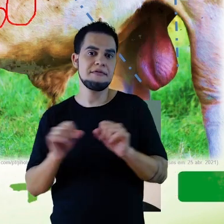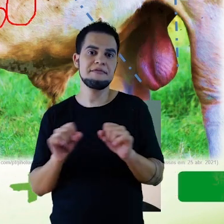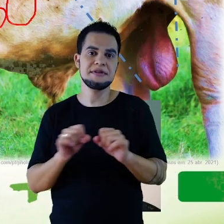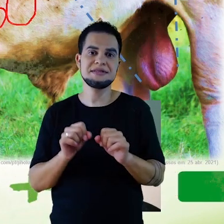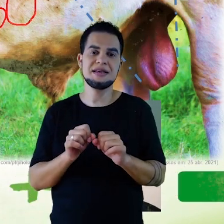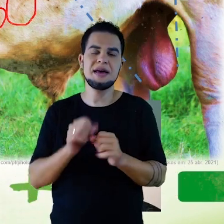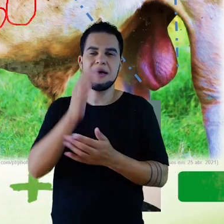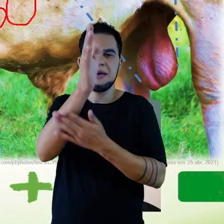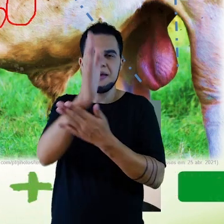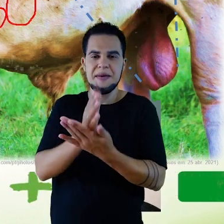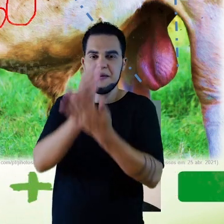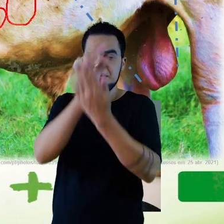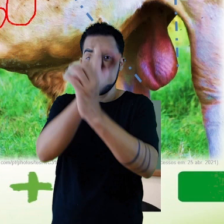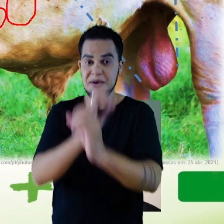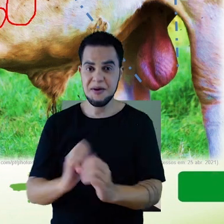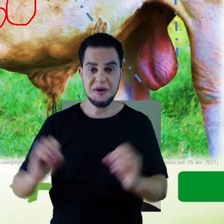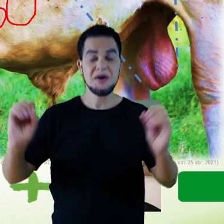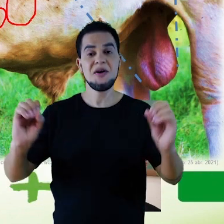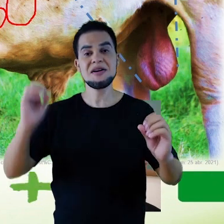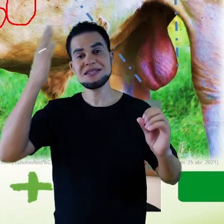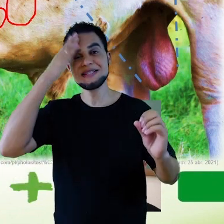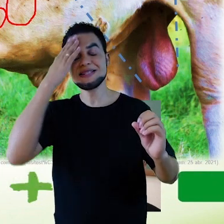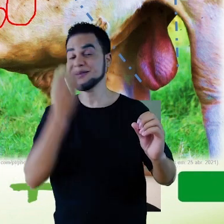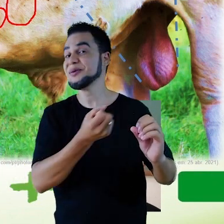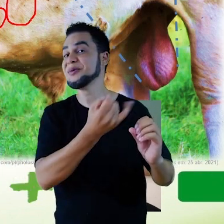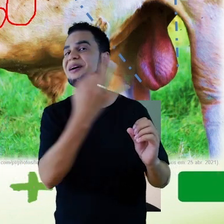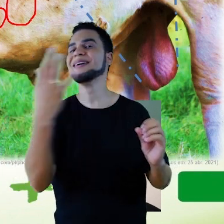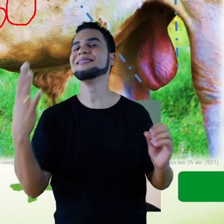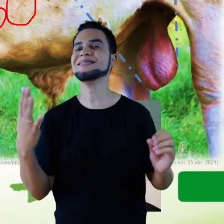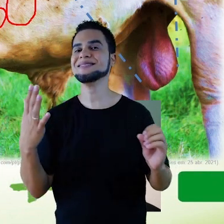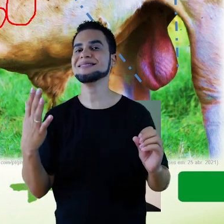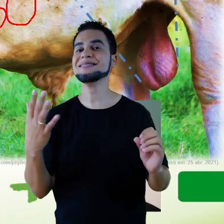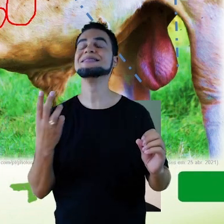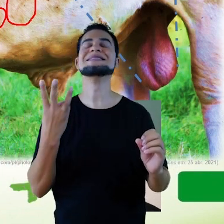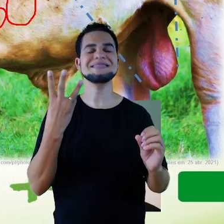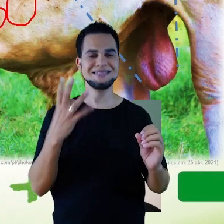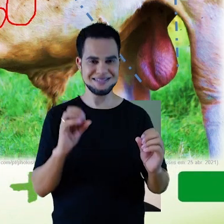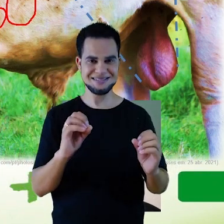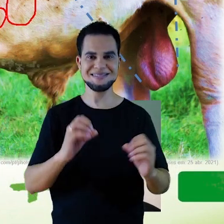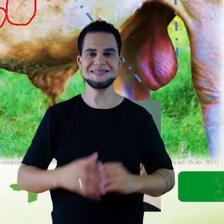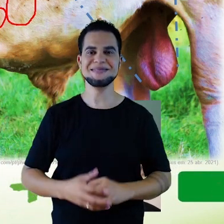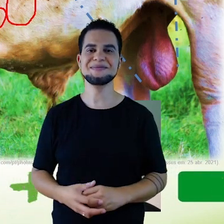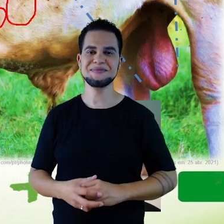meiose, sabe quantos cromossomos vão ter aqui dentro no caso do boi? 30.